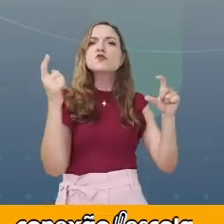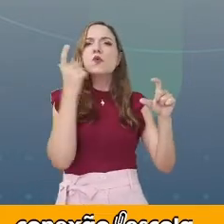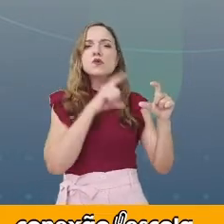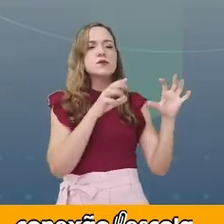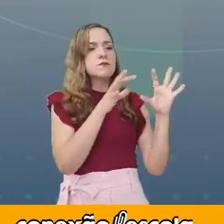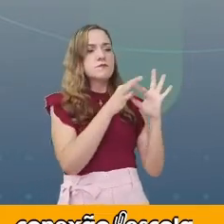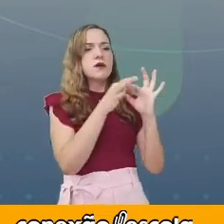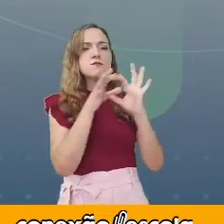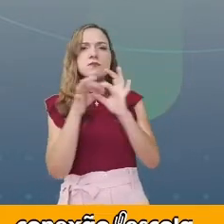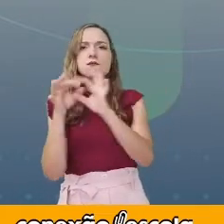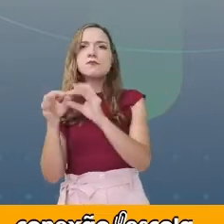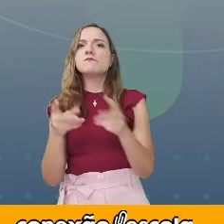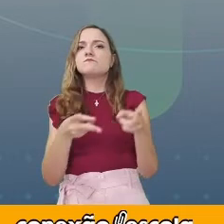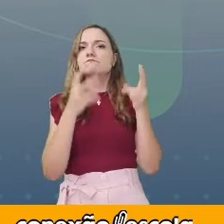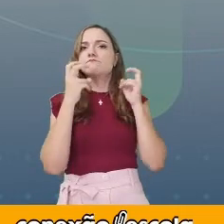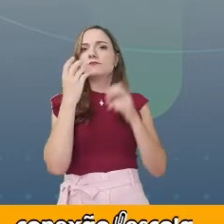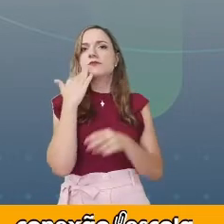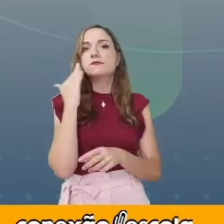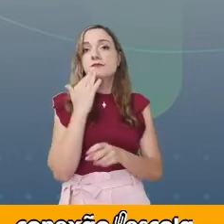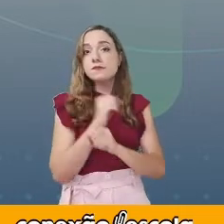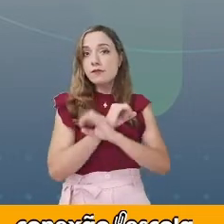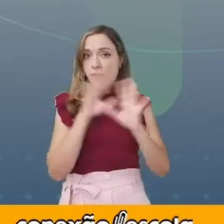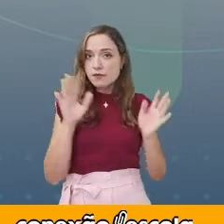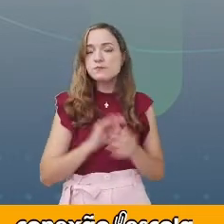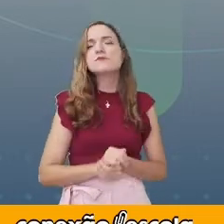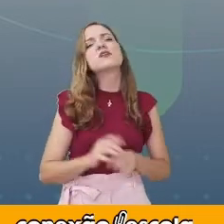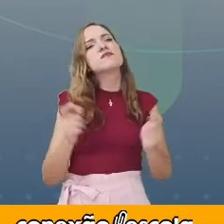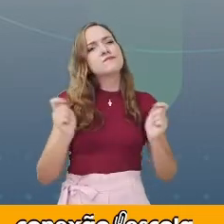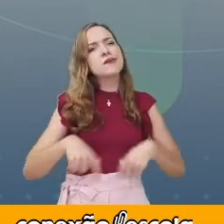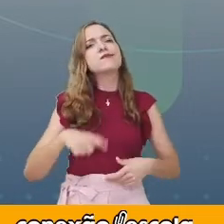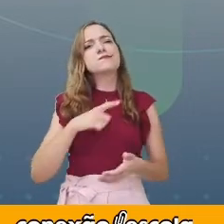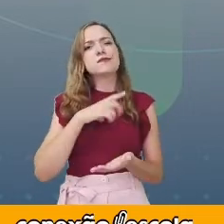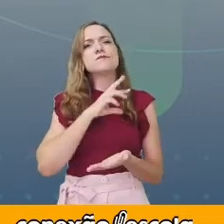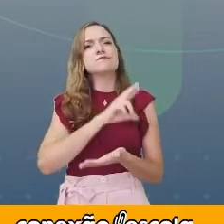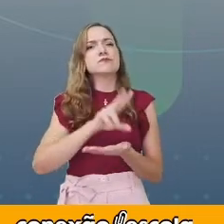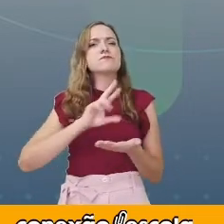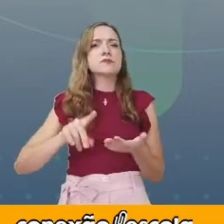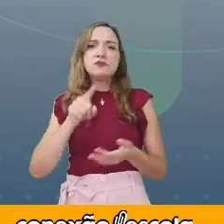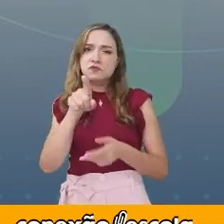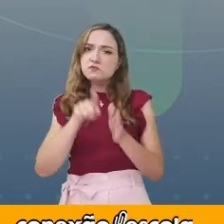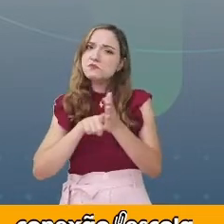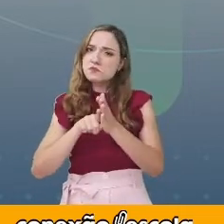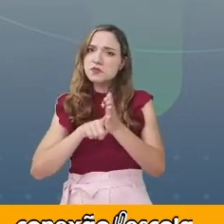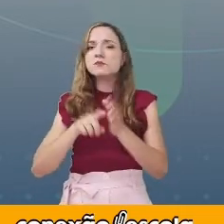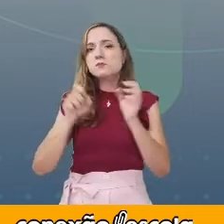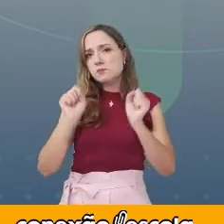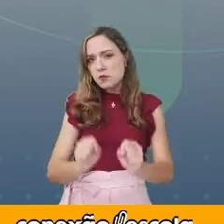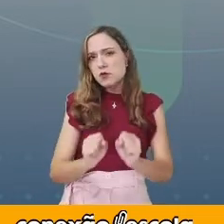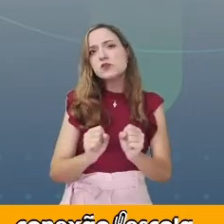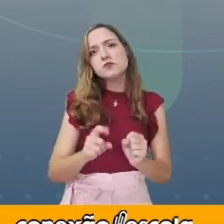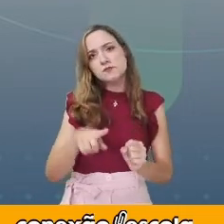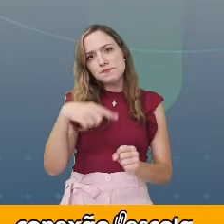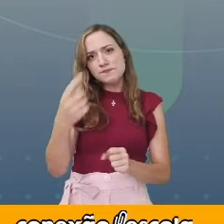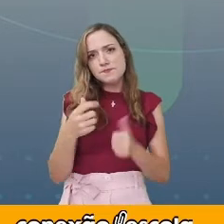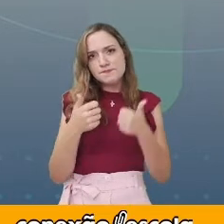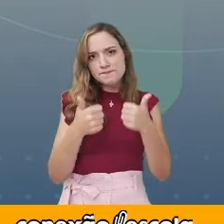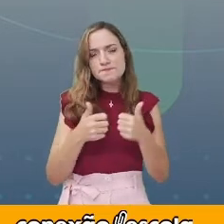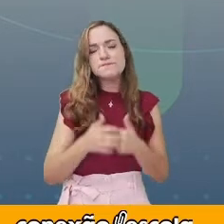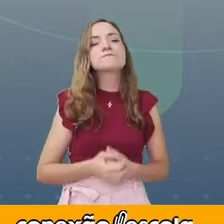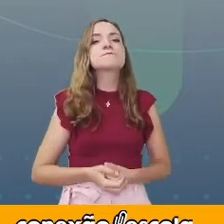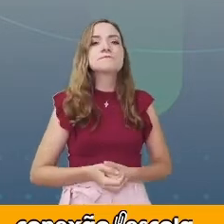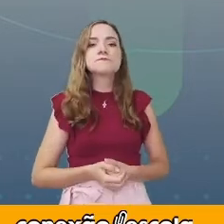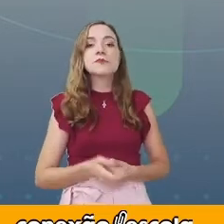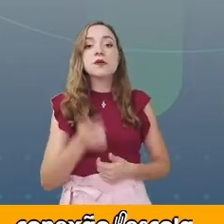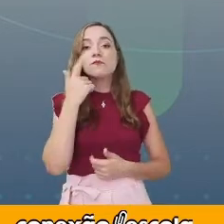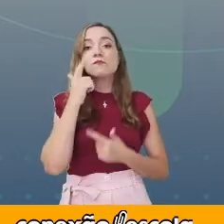se articular. Existem diversas conjunções. Vale a pena, então, você estudar um pouquinho sobre isso depois. Olha só aqui